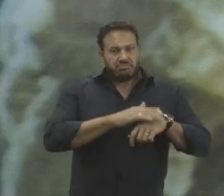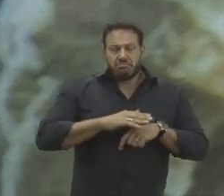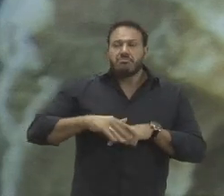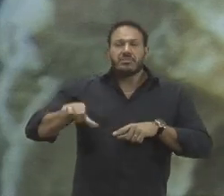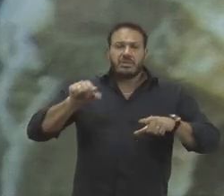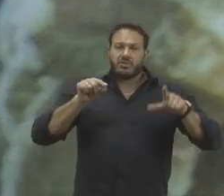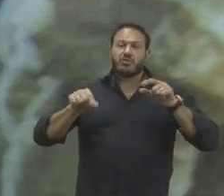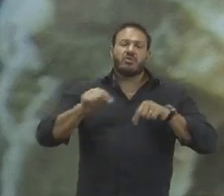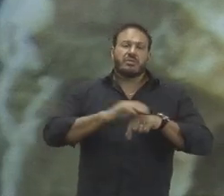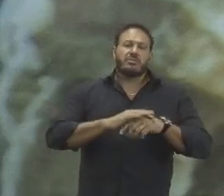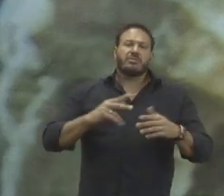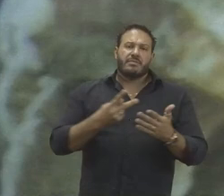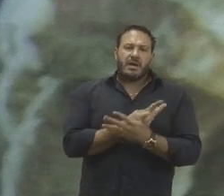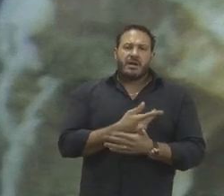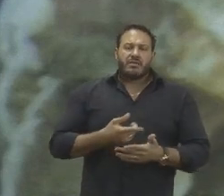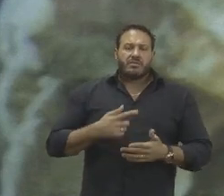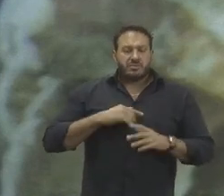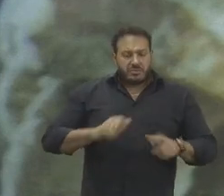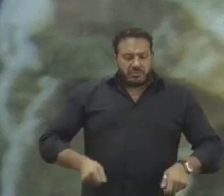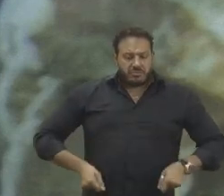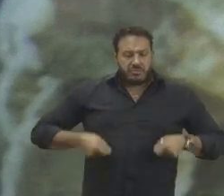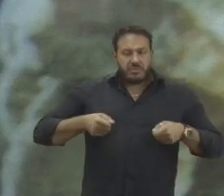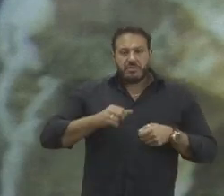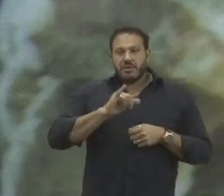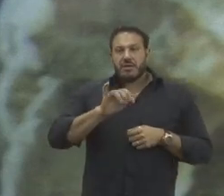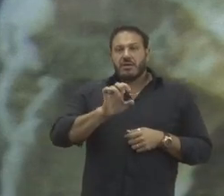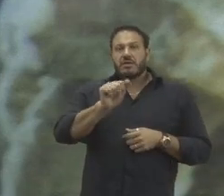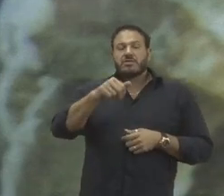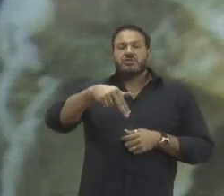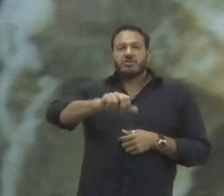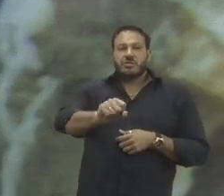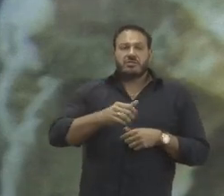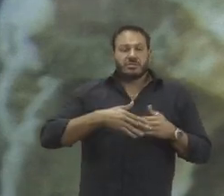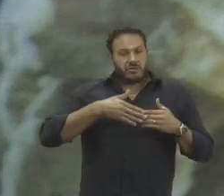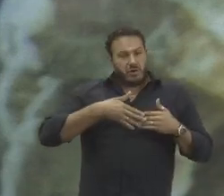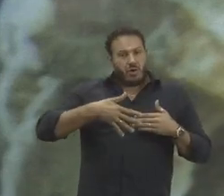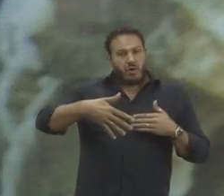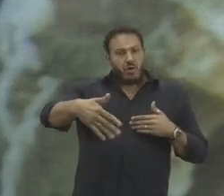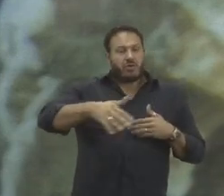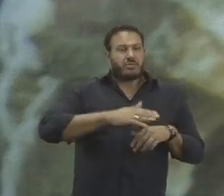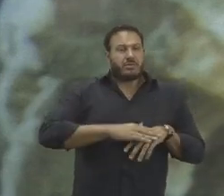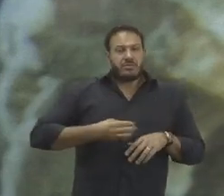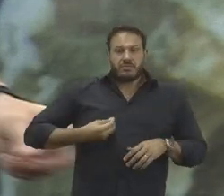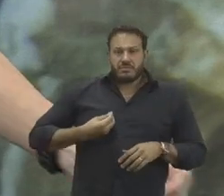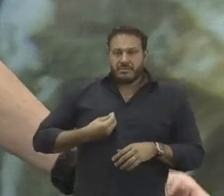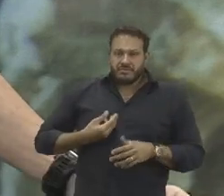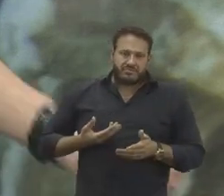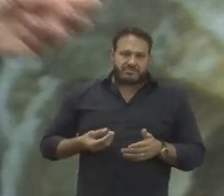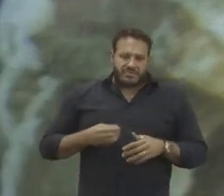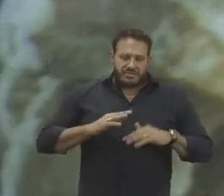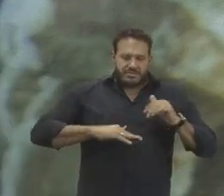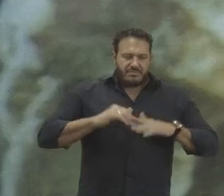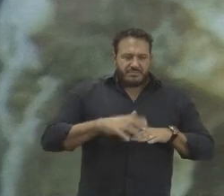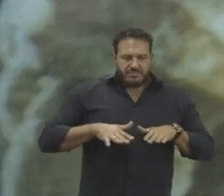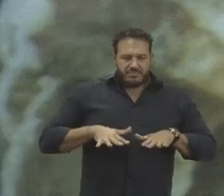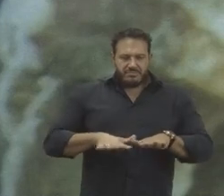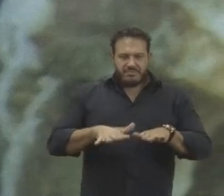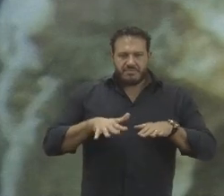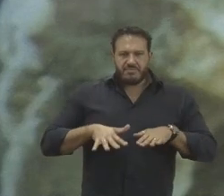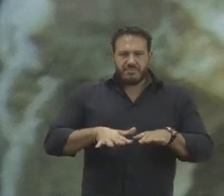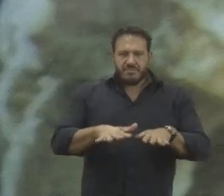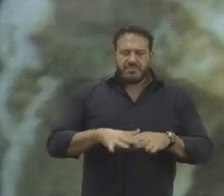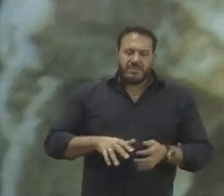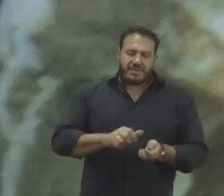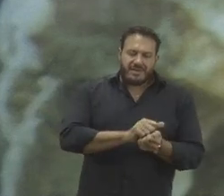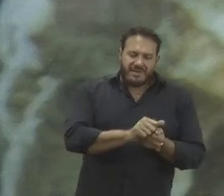ambiental né uma calça jeans o outro dia eu tava vendo eh ao longo de sua trajetória desde que é produzida a até ser